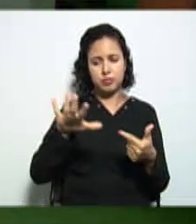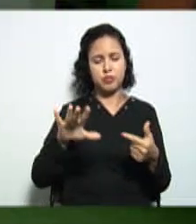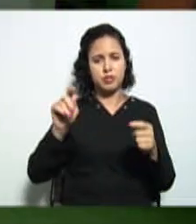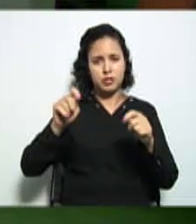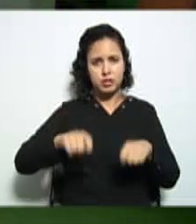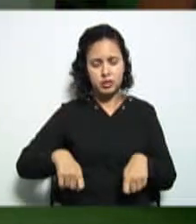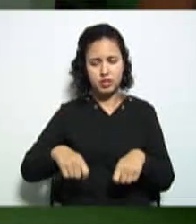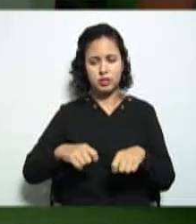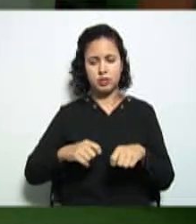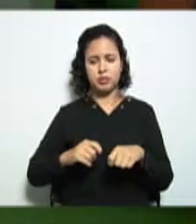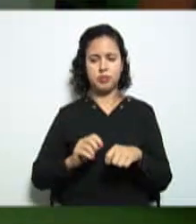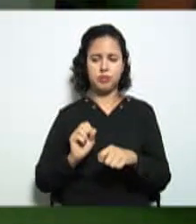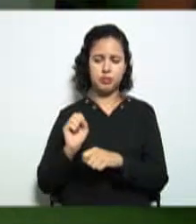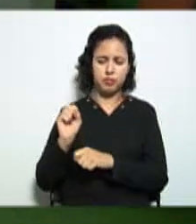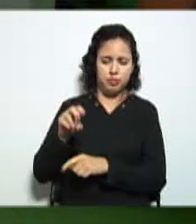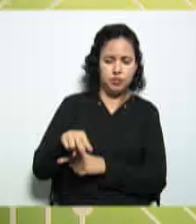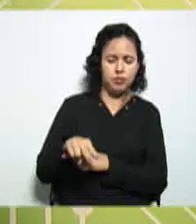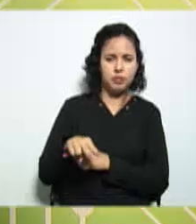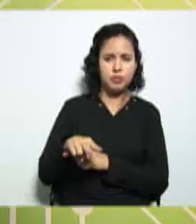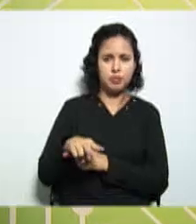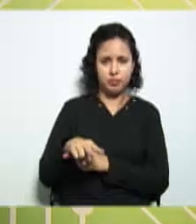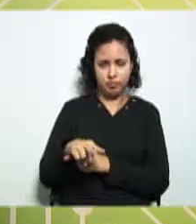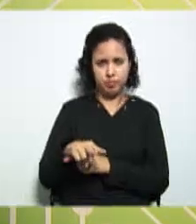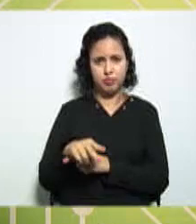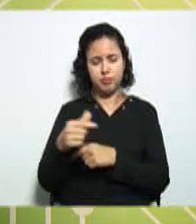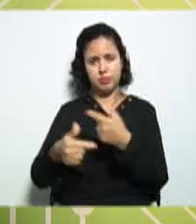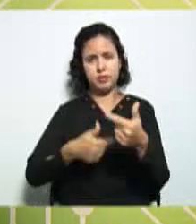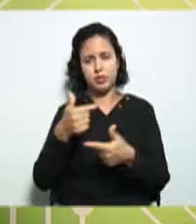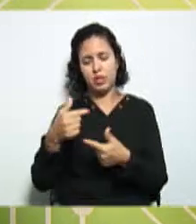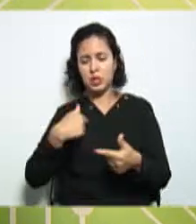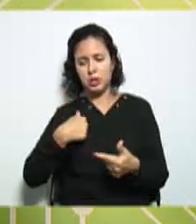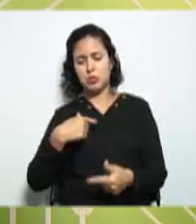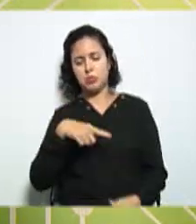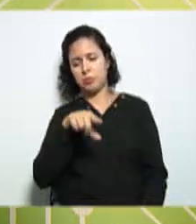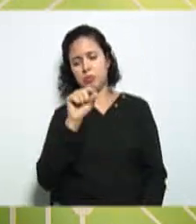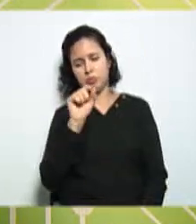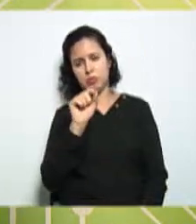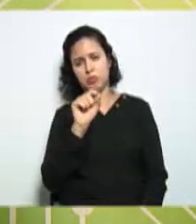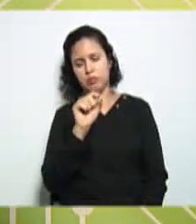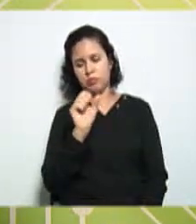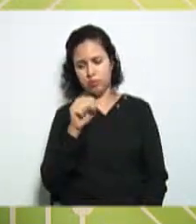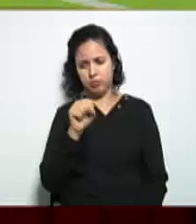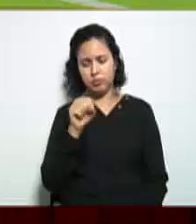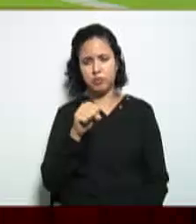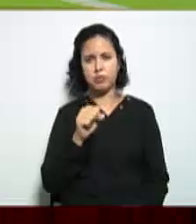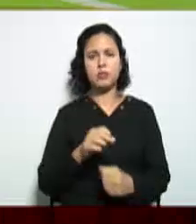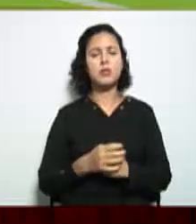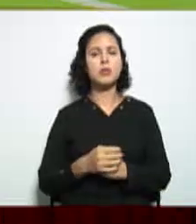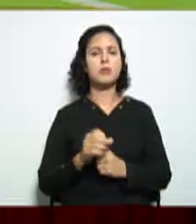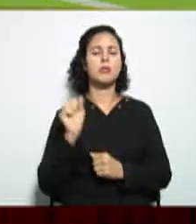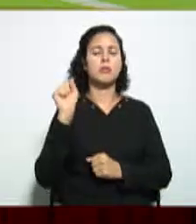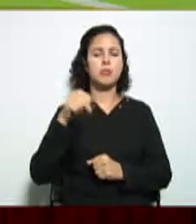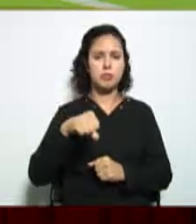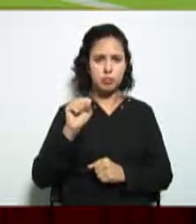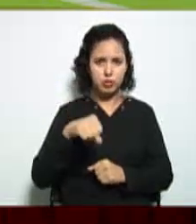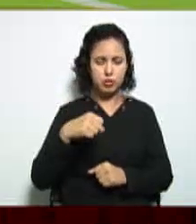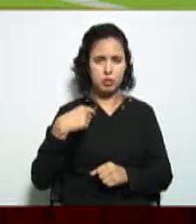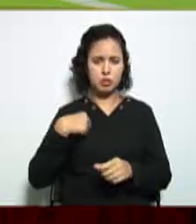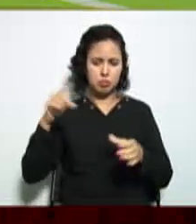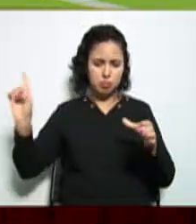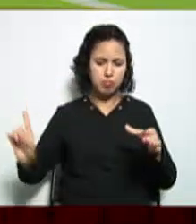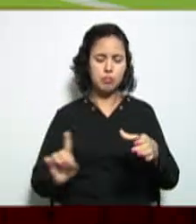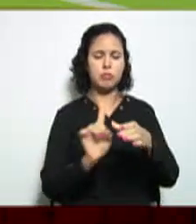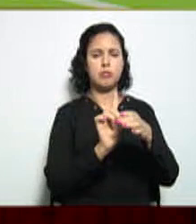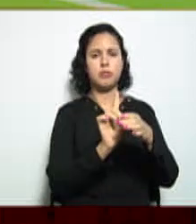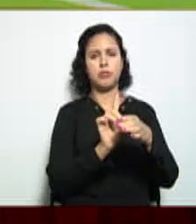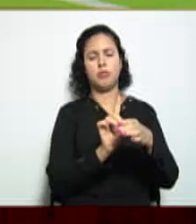eu conseguir, se eu optar por algum desses destaques, não é isso? Eu posso atuar, posso me incluir e